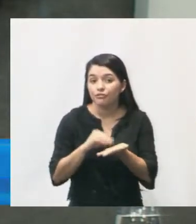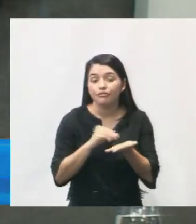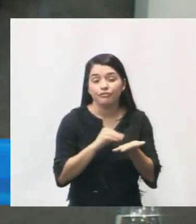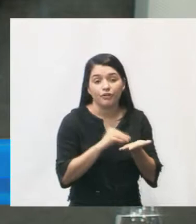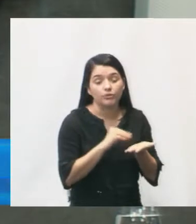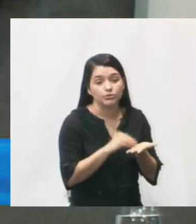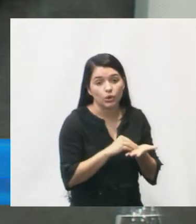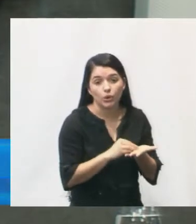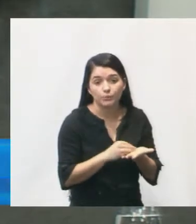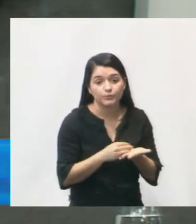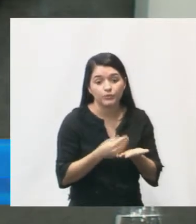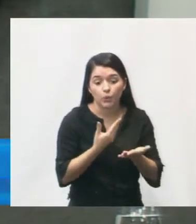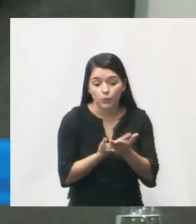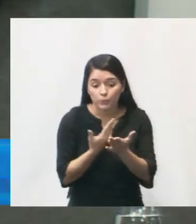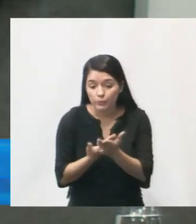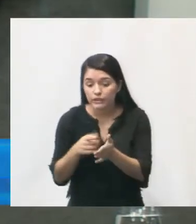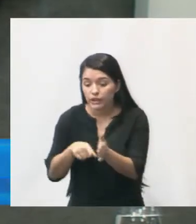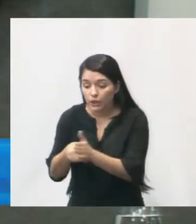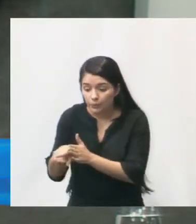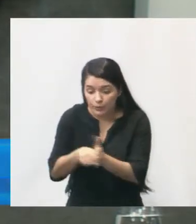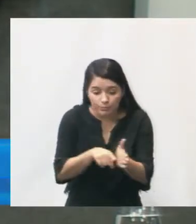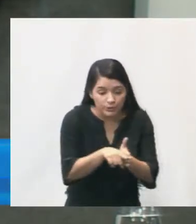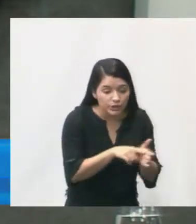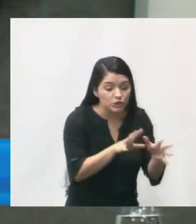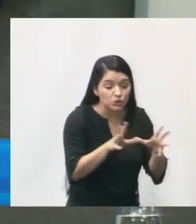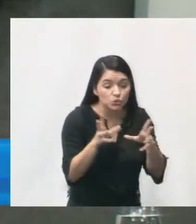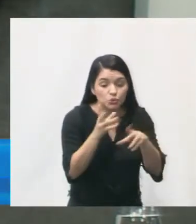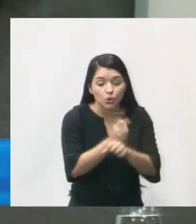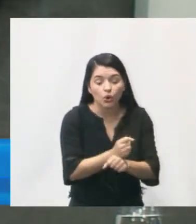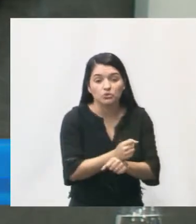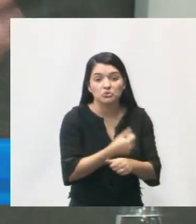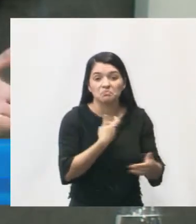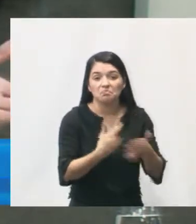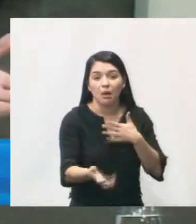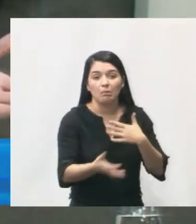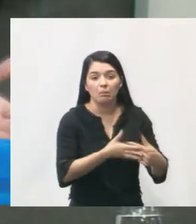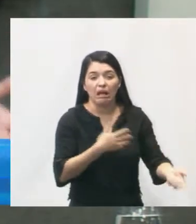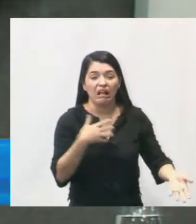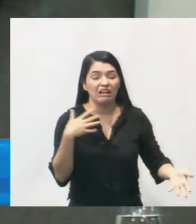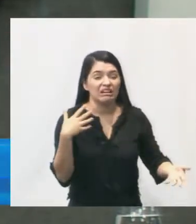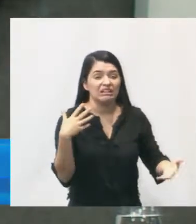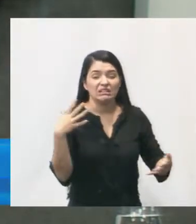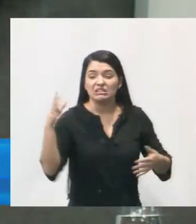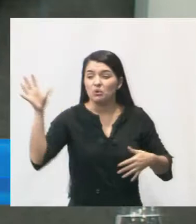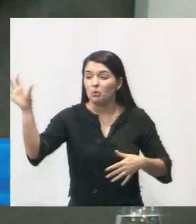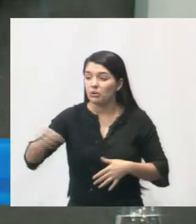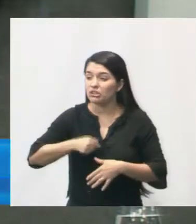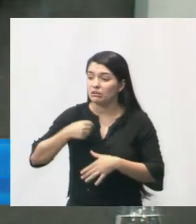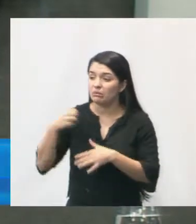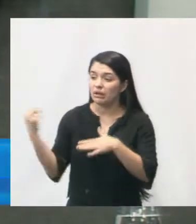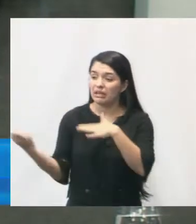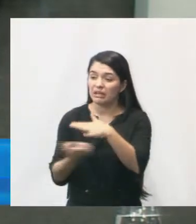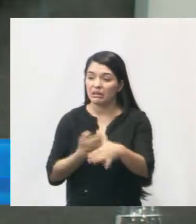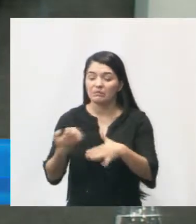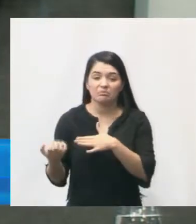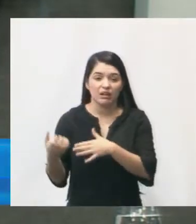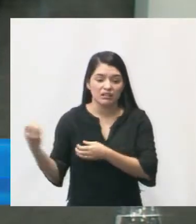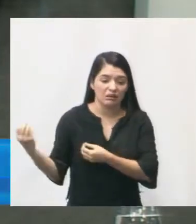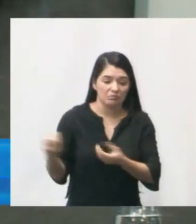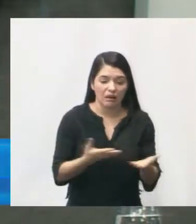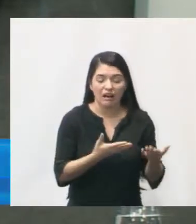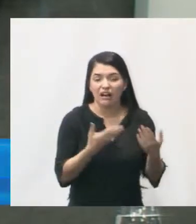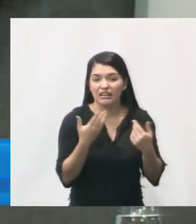uma licitação mal feita, um termo de referência mal feito. Contrataram uma empreiteira, em vez de ser uma empresa que sabe mexer com